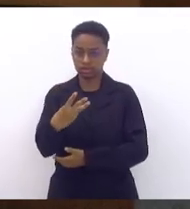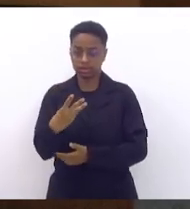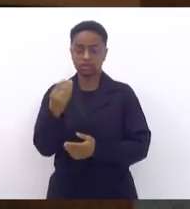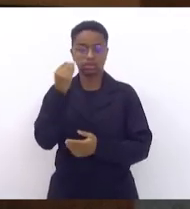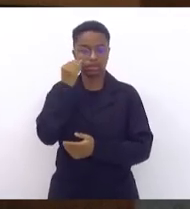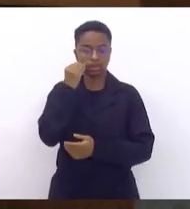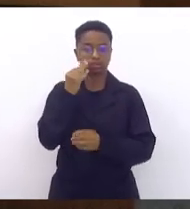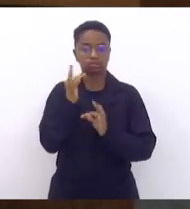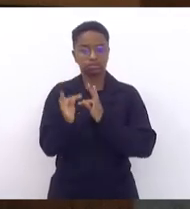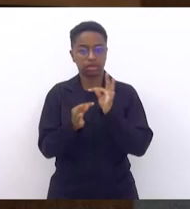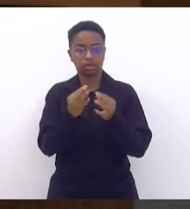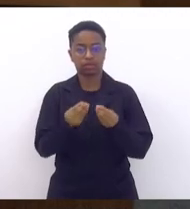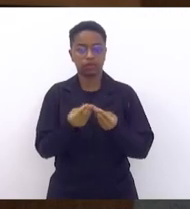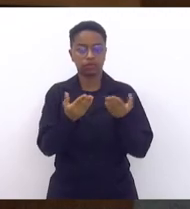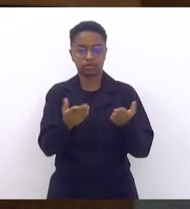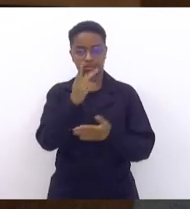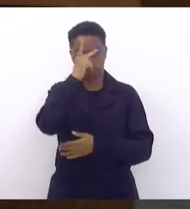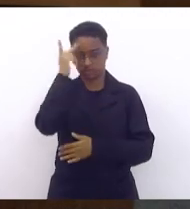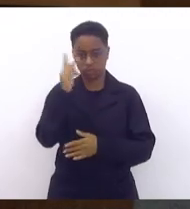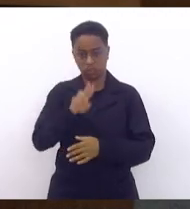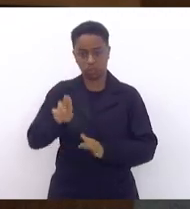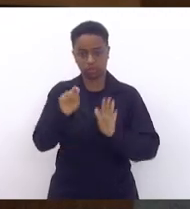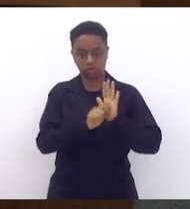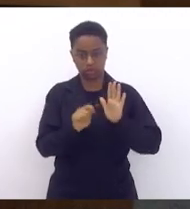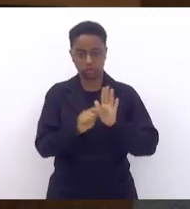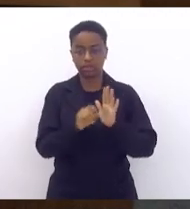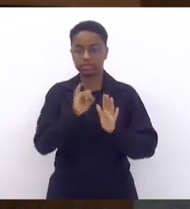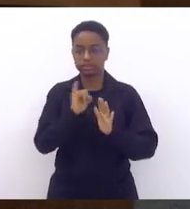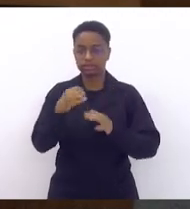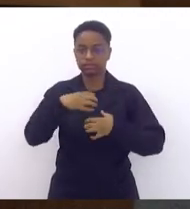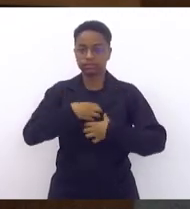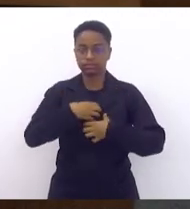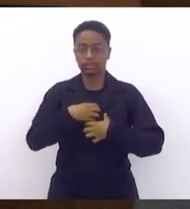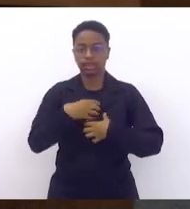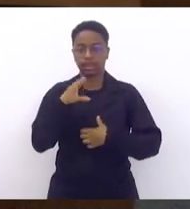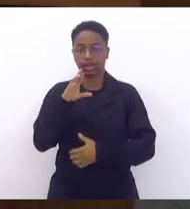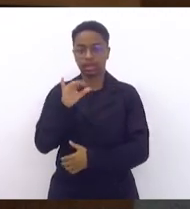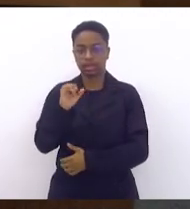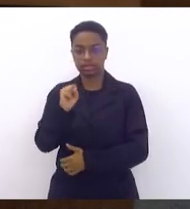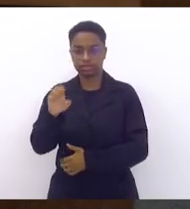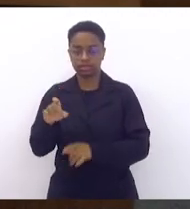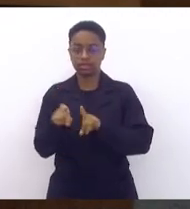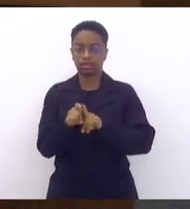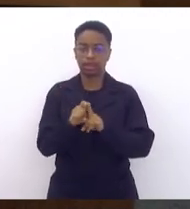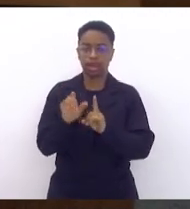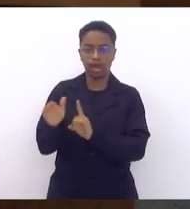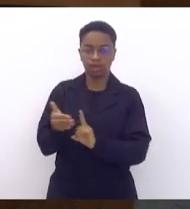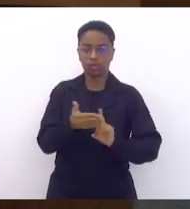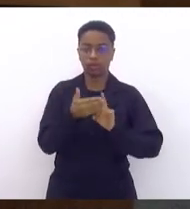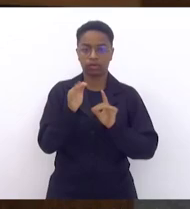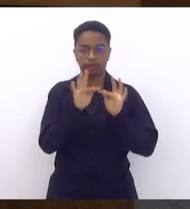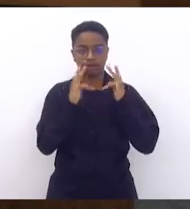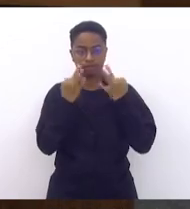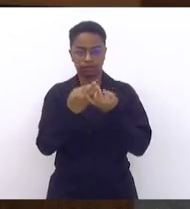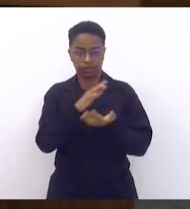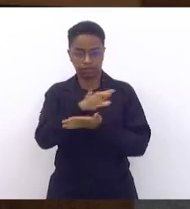de drogas em quadro de crise, garantindo acolhimento às famílias. E esse